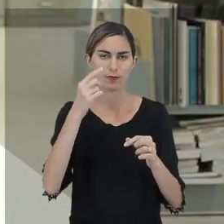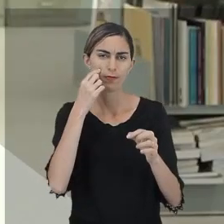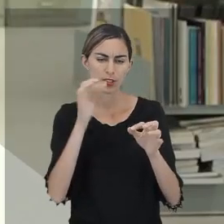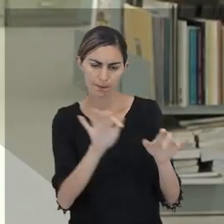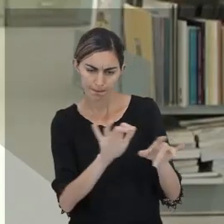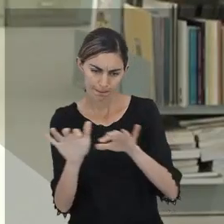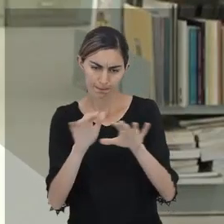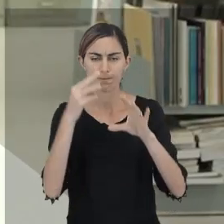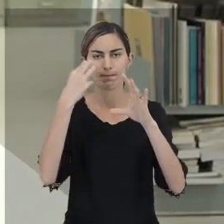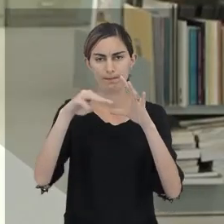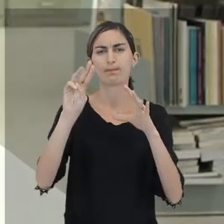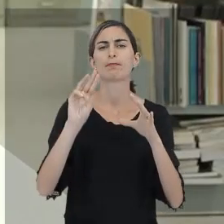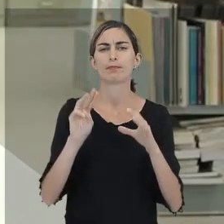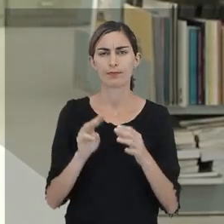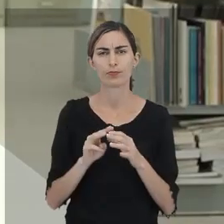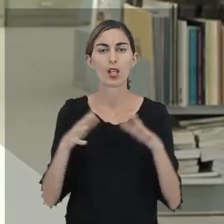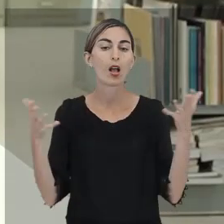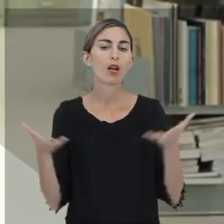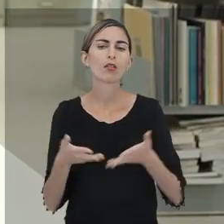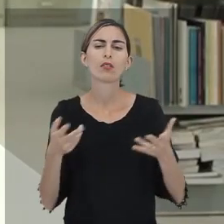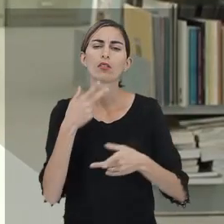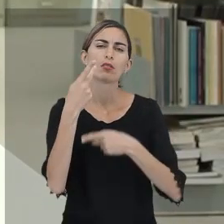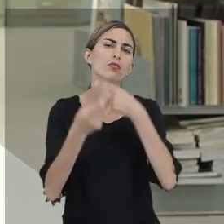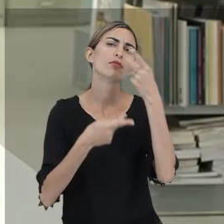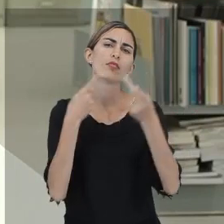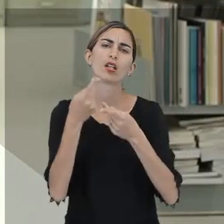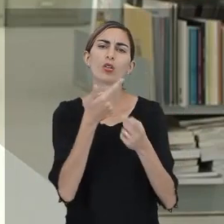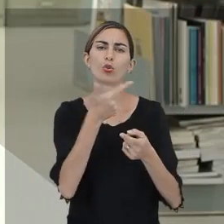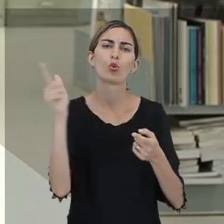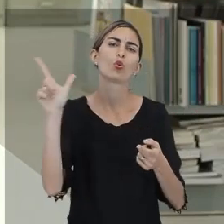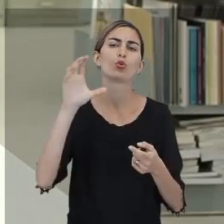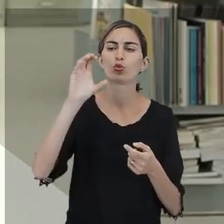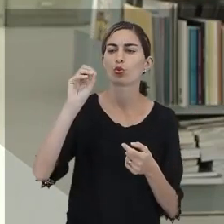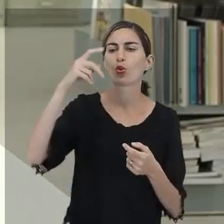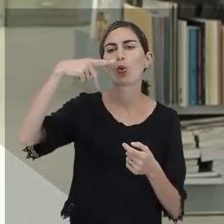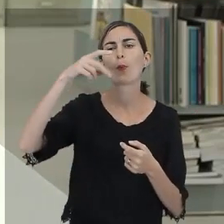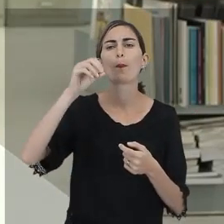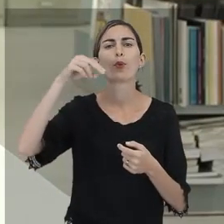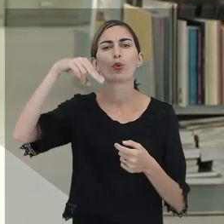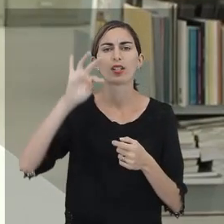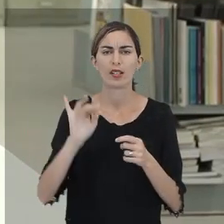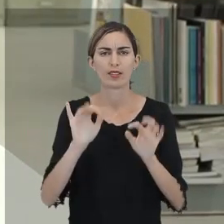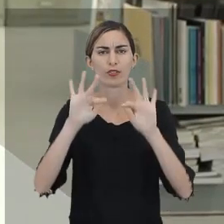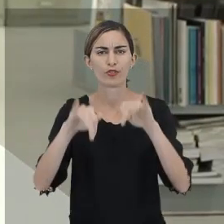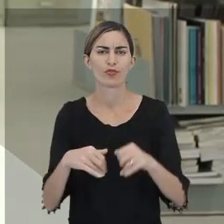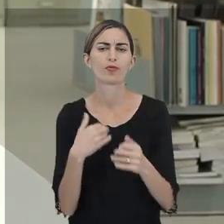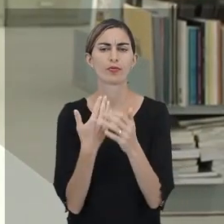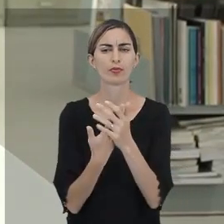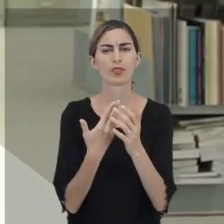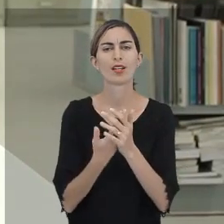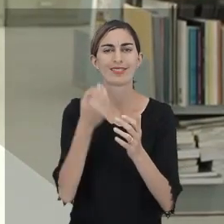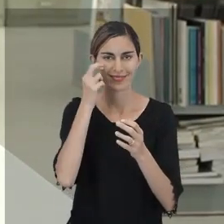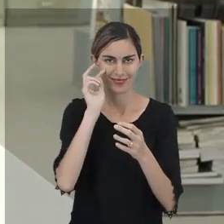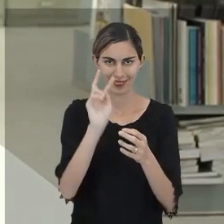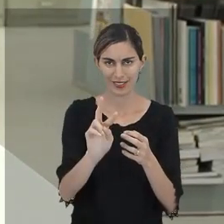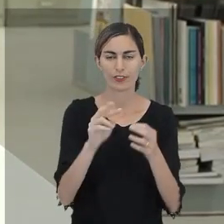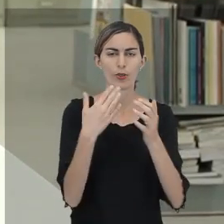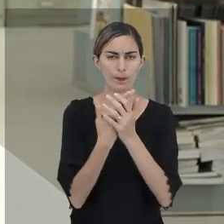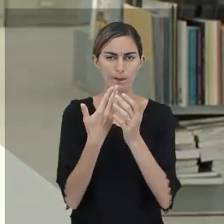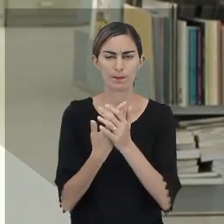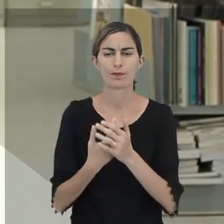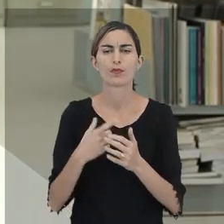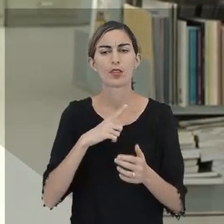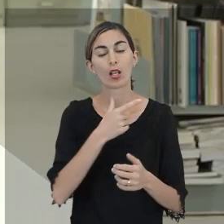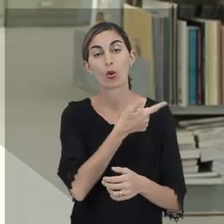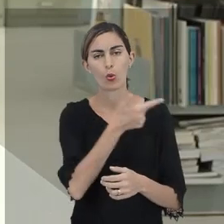é agora falam um pouco de outras componentes estas considerações finais dessa aula a gente viu alguns componentes nessa